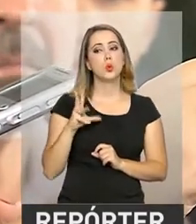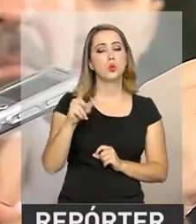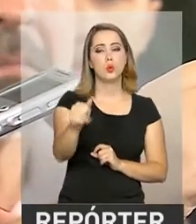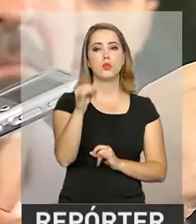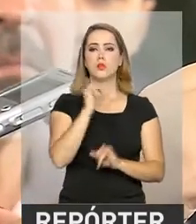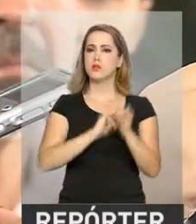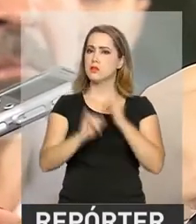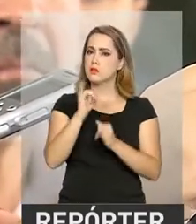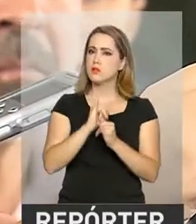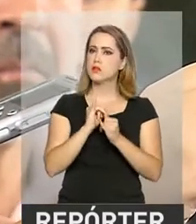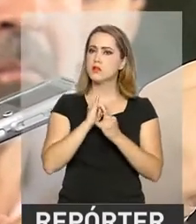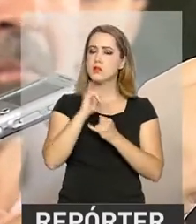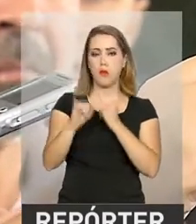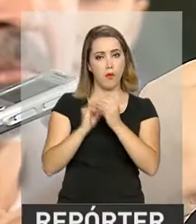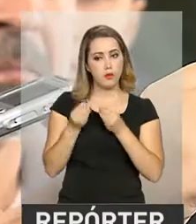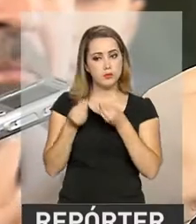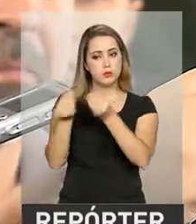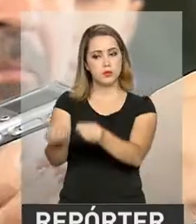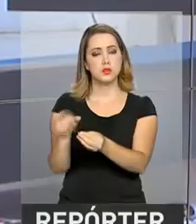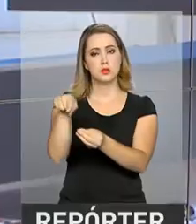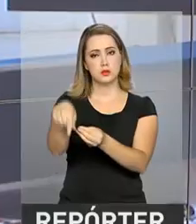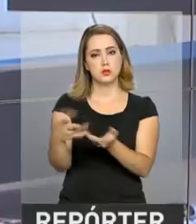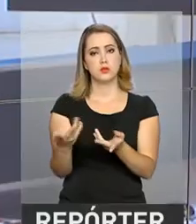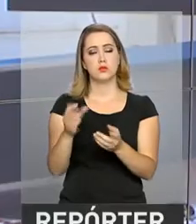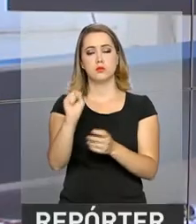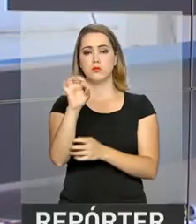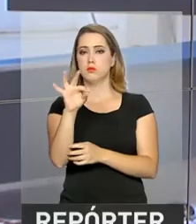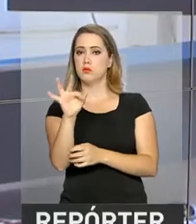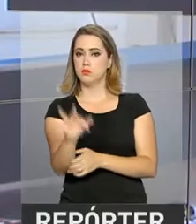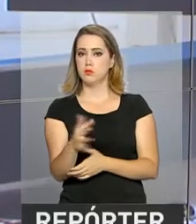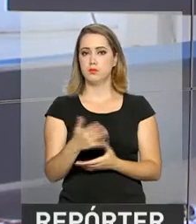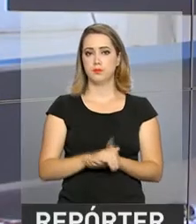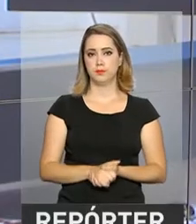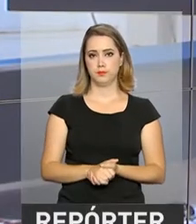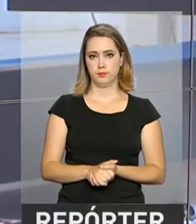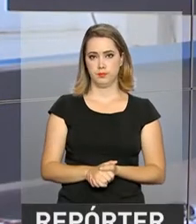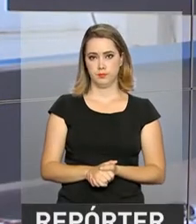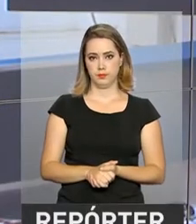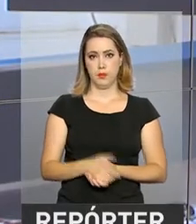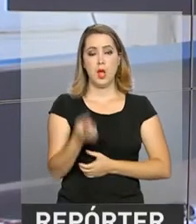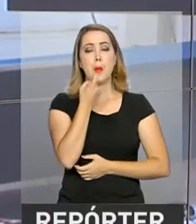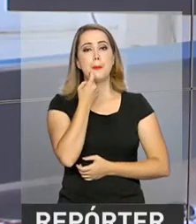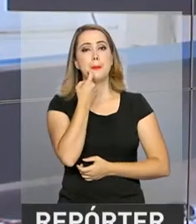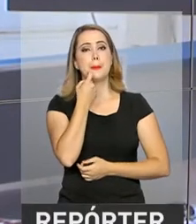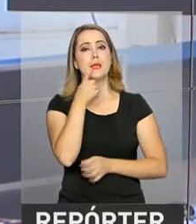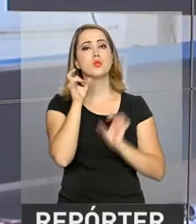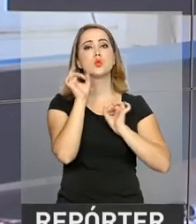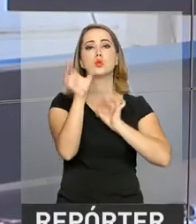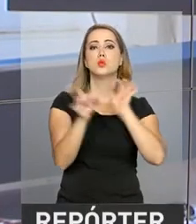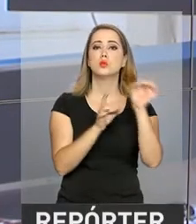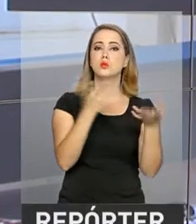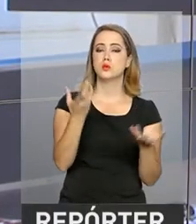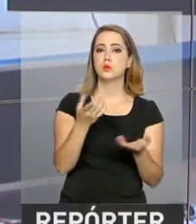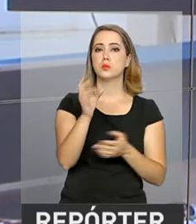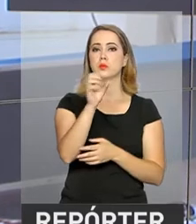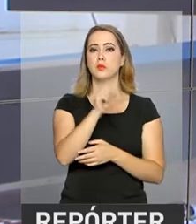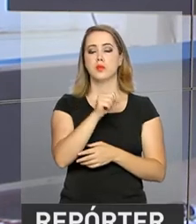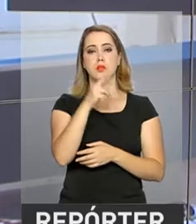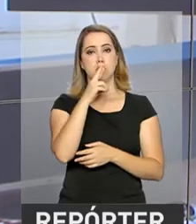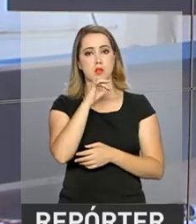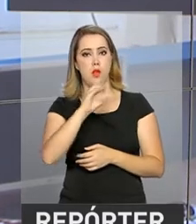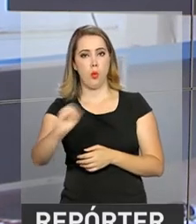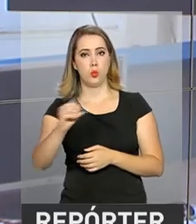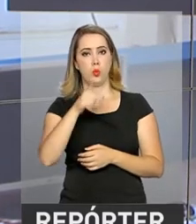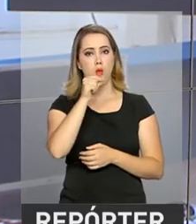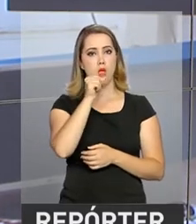disponíveis o supervisor espécies de peixes nativas do rio são francisco que estavam